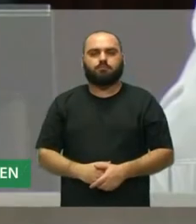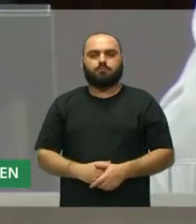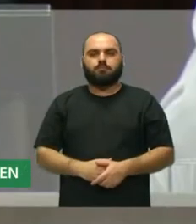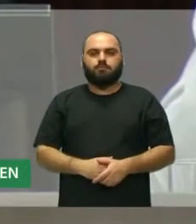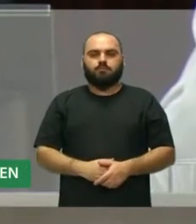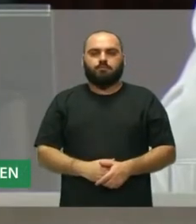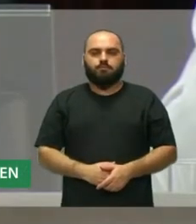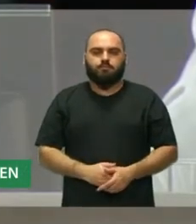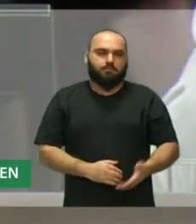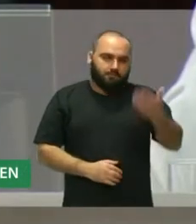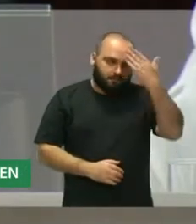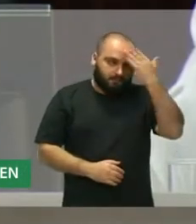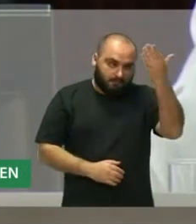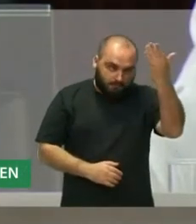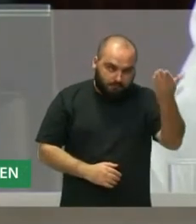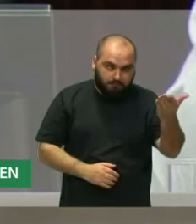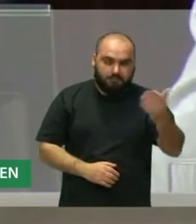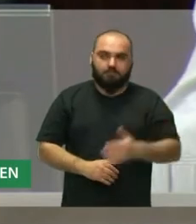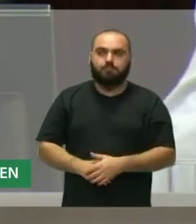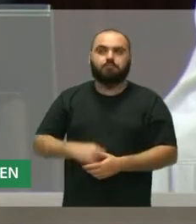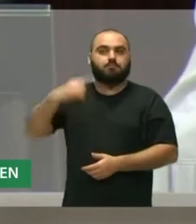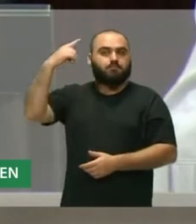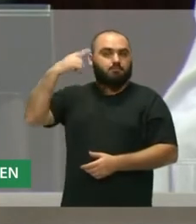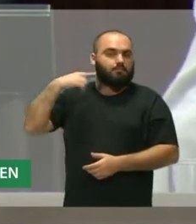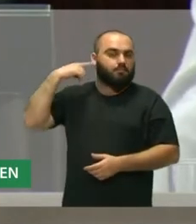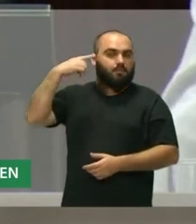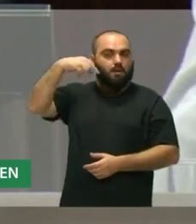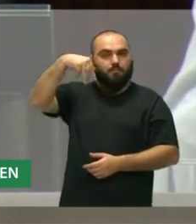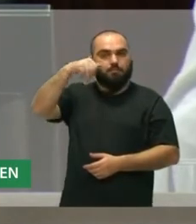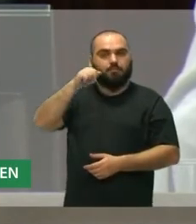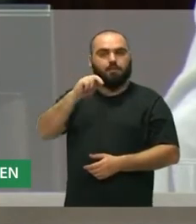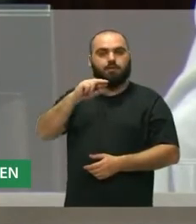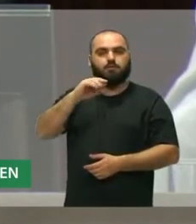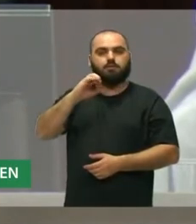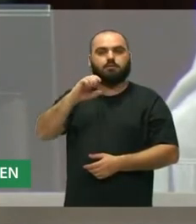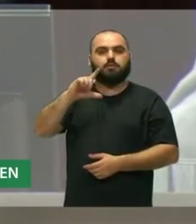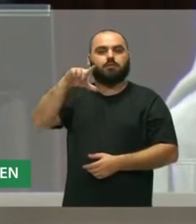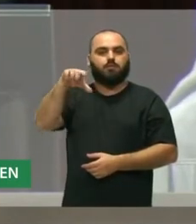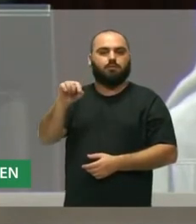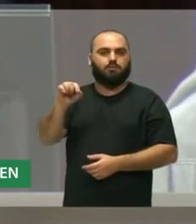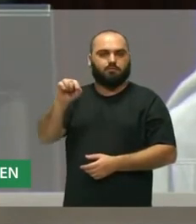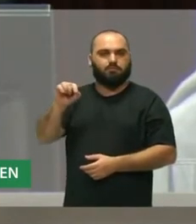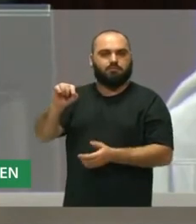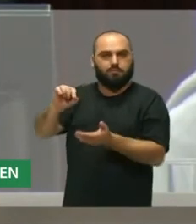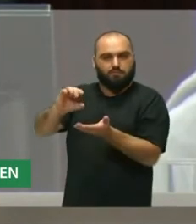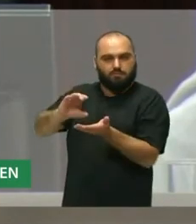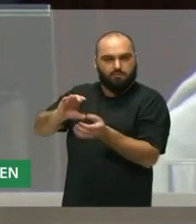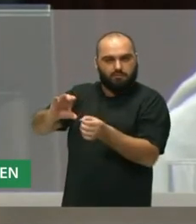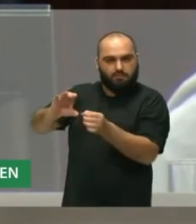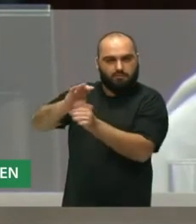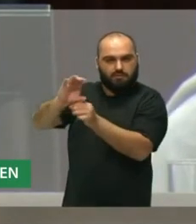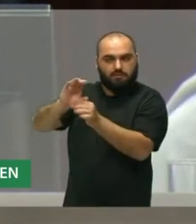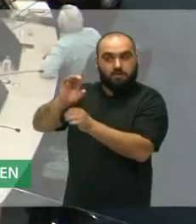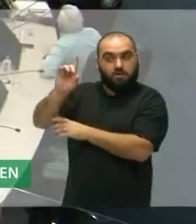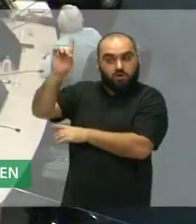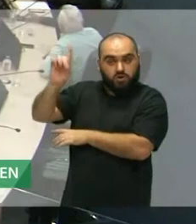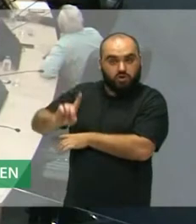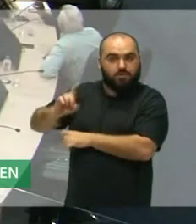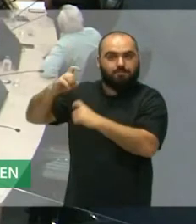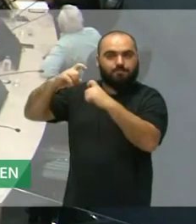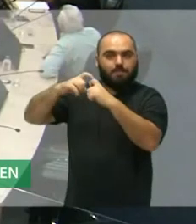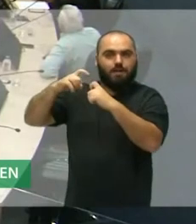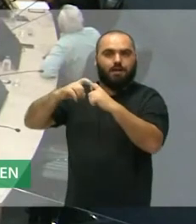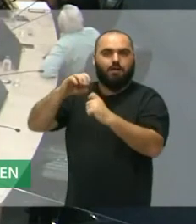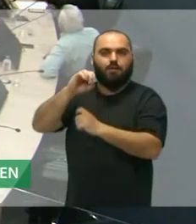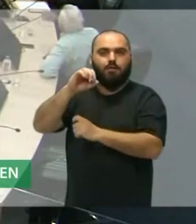Nós que agradecemos. Ouviremos agora o advogado Marcelo Luciano Alves, da Comissão dos Direitos Médicos da OAB.